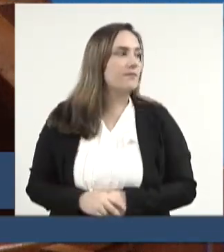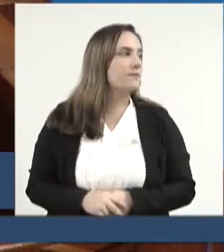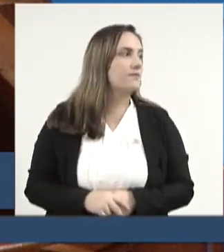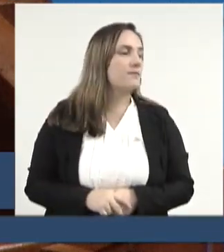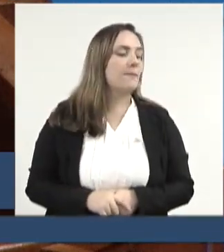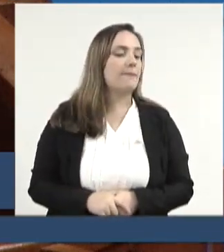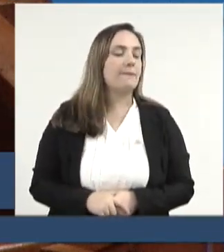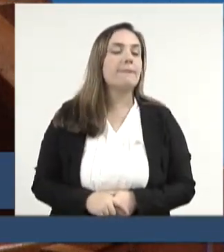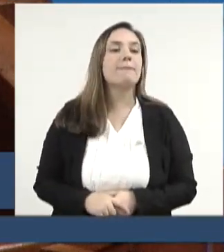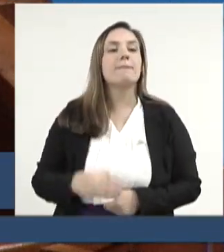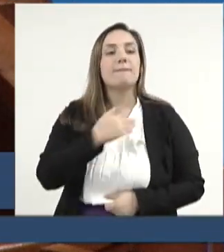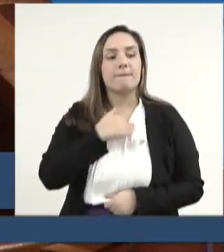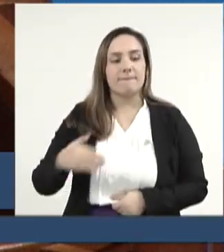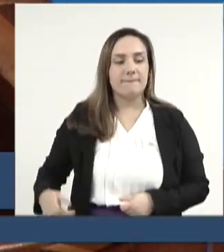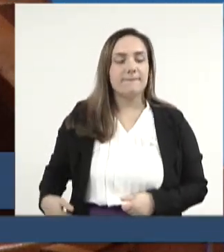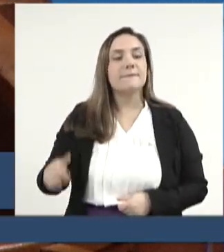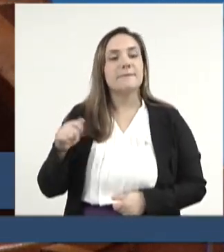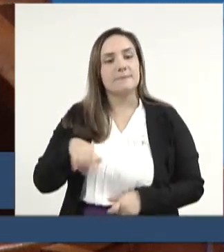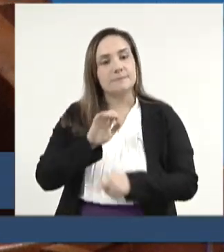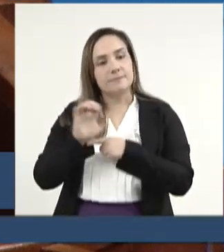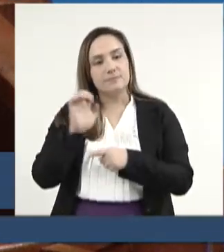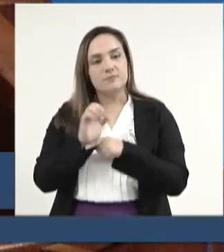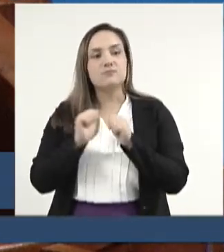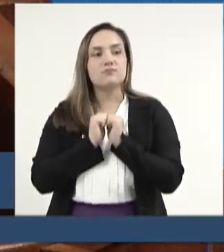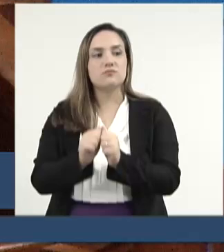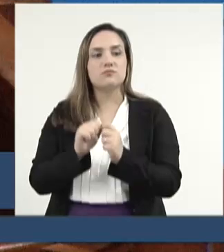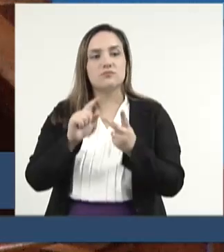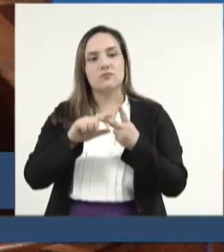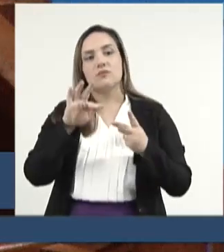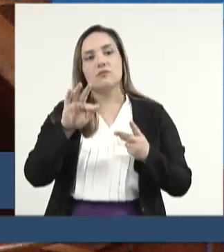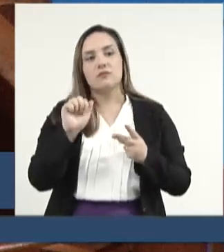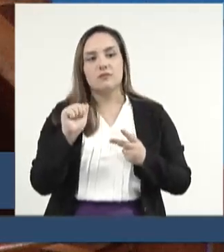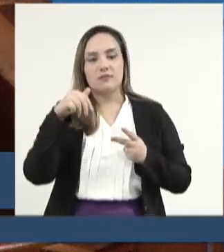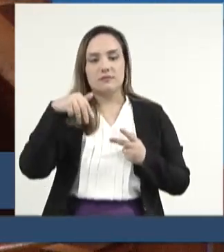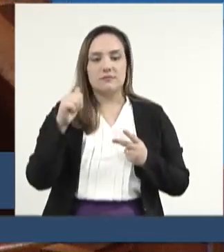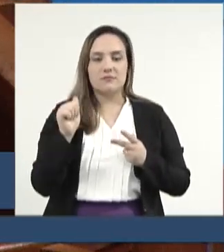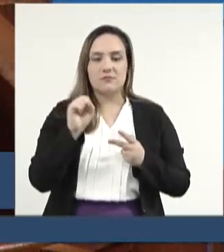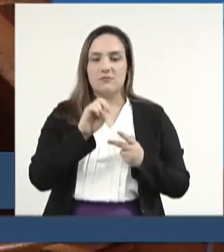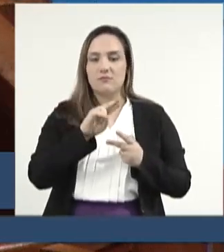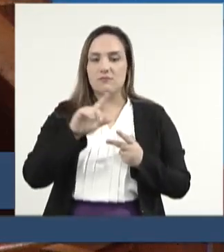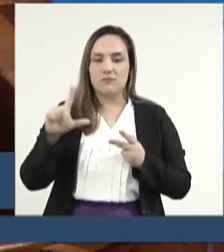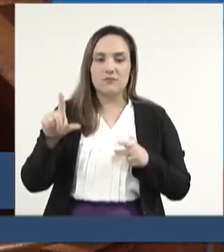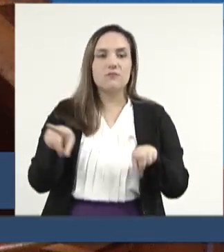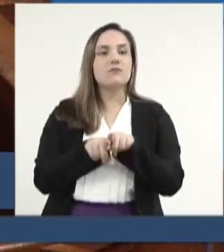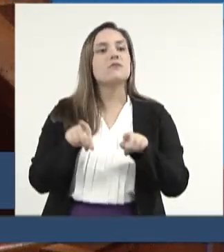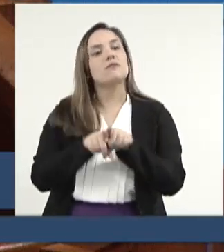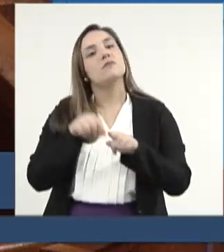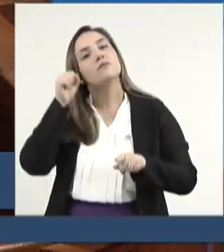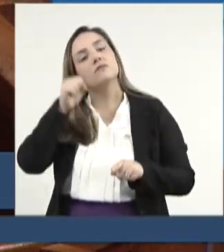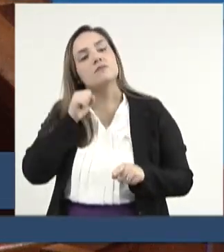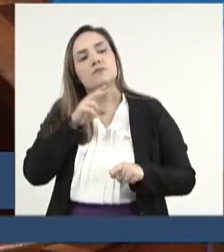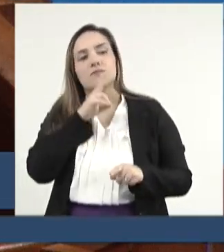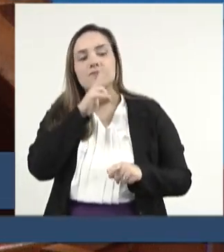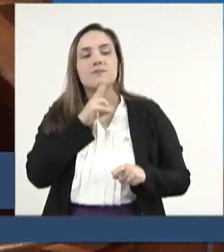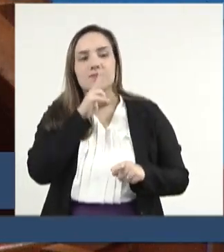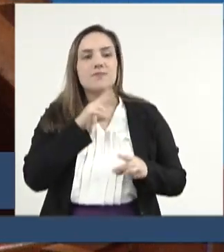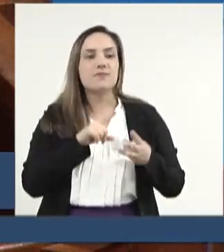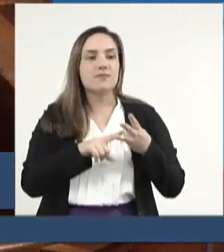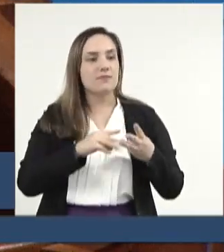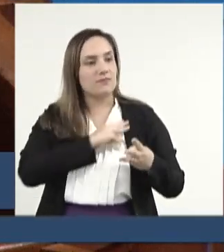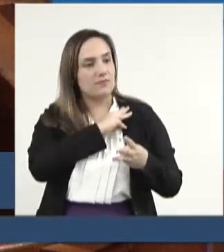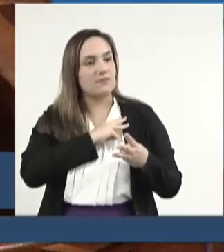o governador do estado, acompanhado da FamaSul, acompanhado a pedido do senador Nelsinho Trade, o ministro da